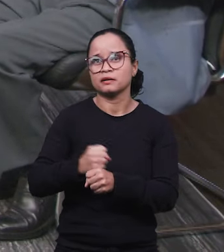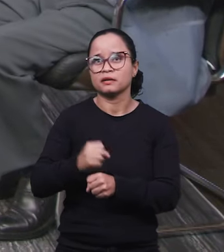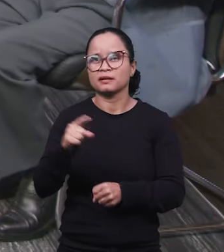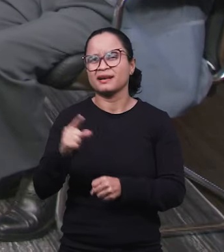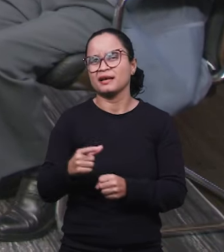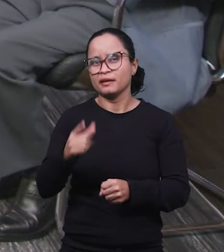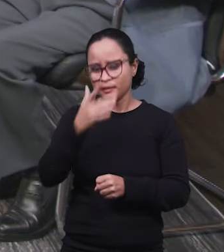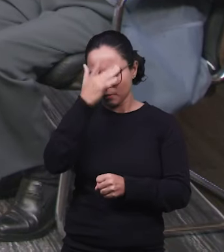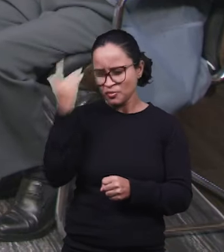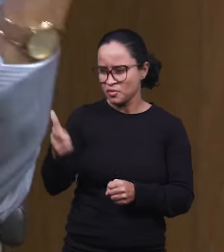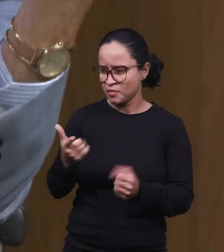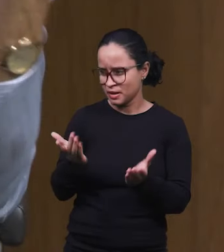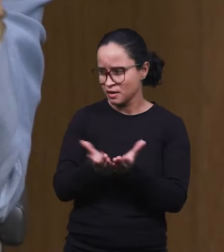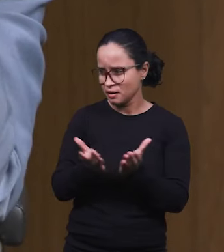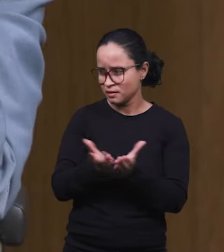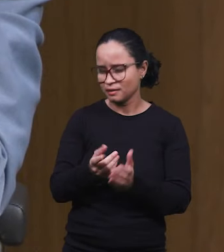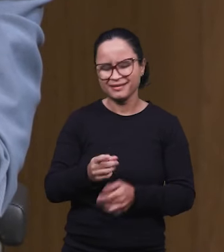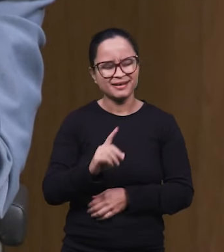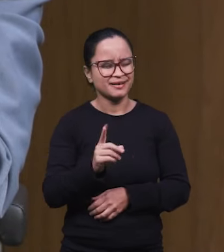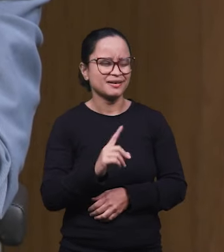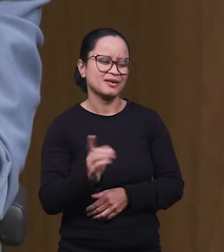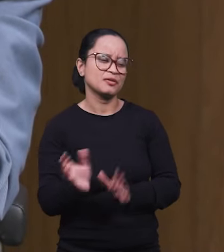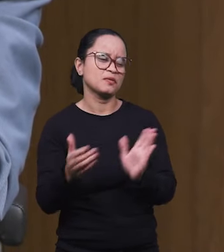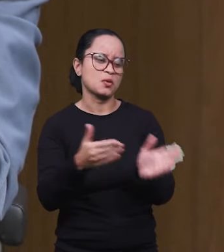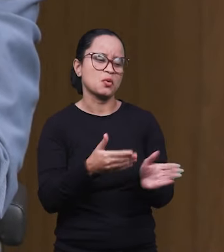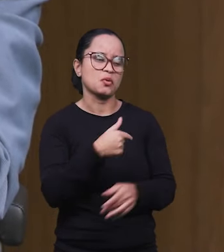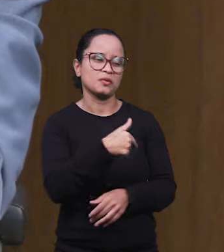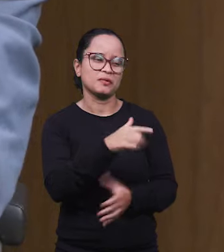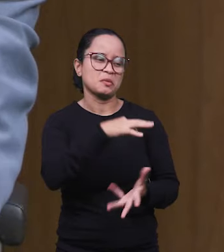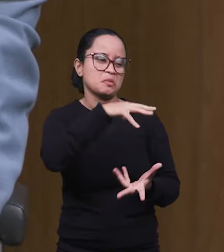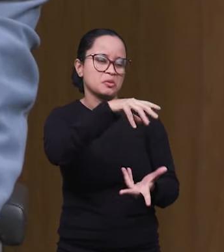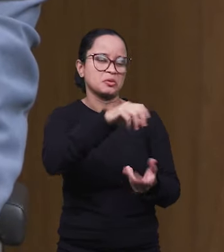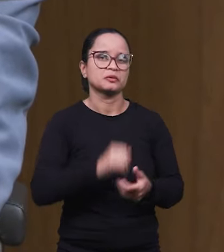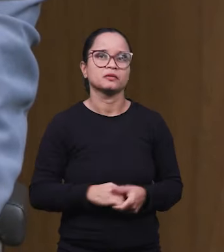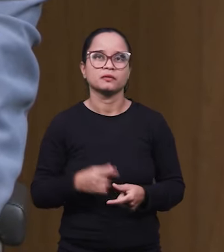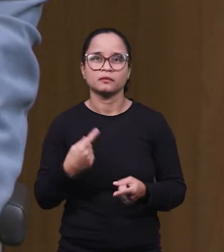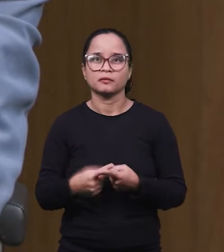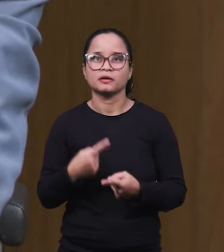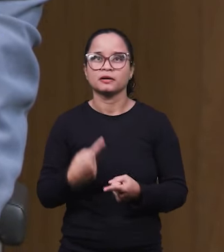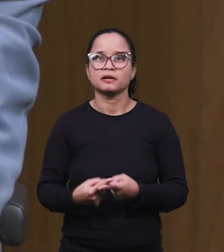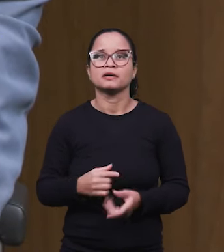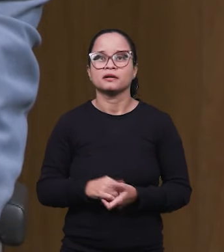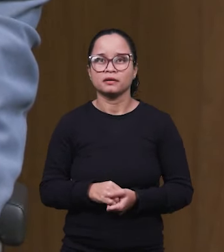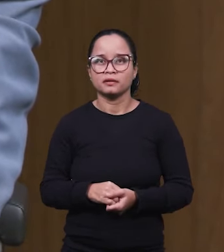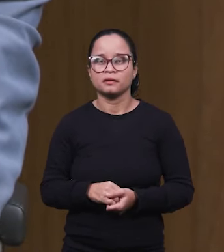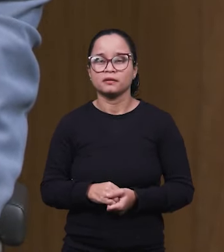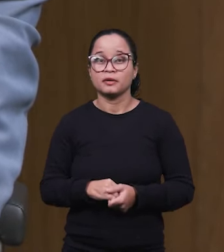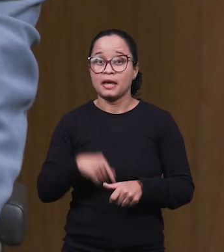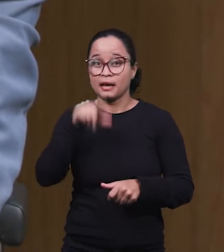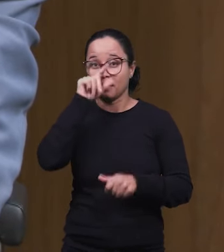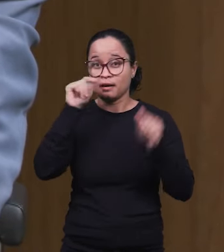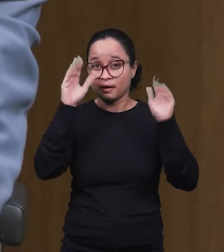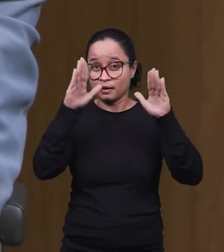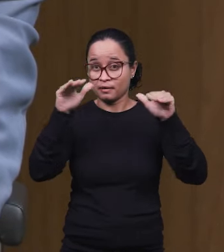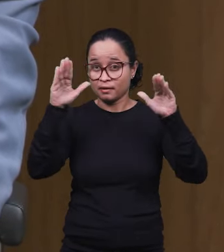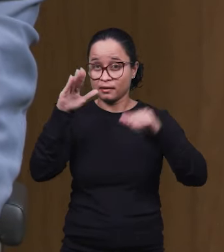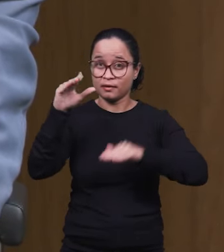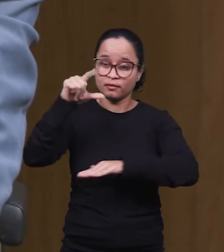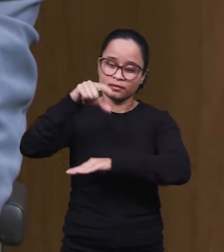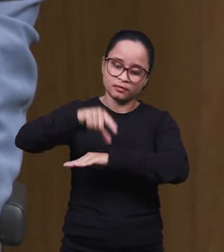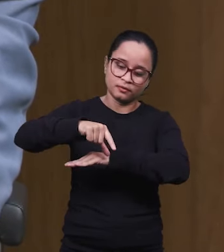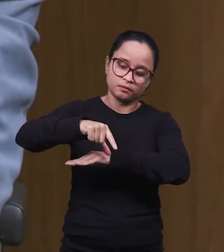crente ainda? Não, ele foi para o mundo. Entendeu? Porque é presa as aves do céu... Ele é